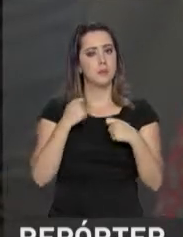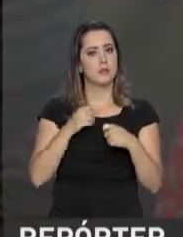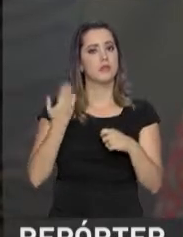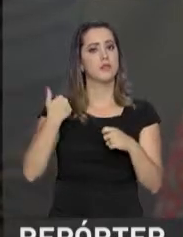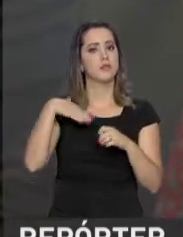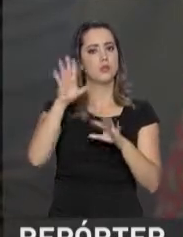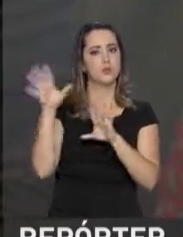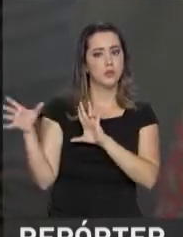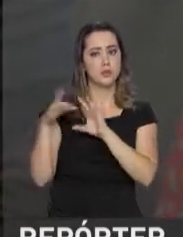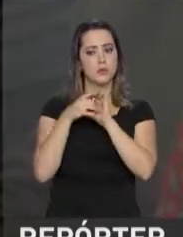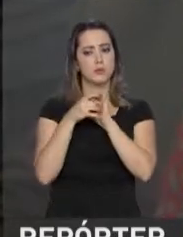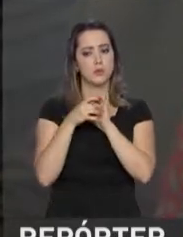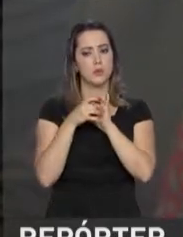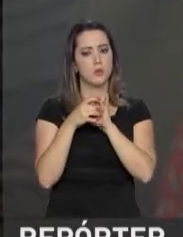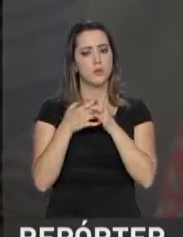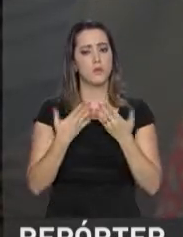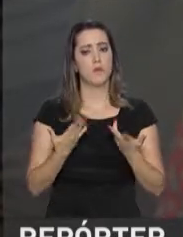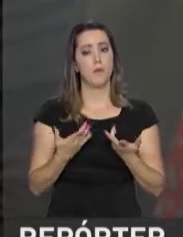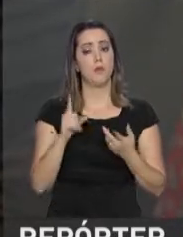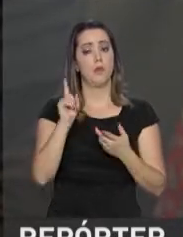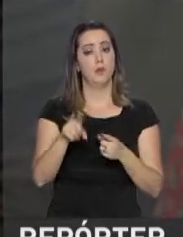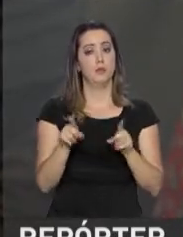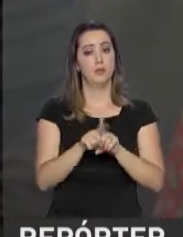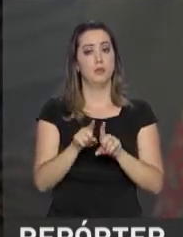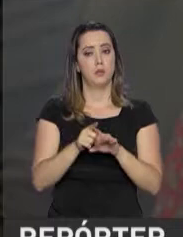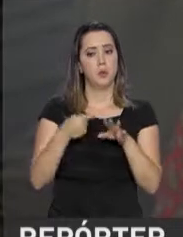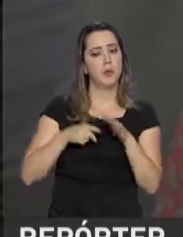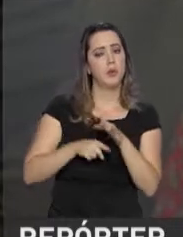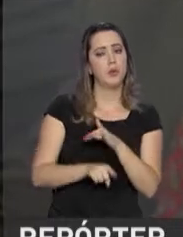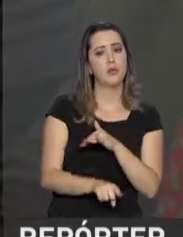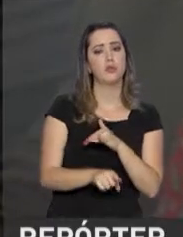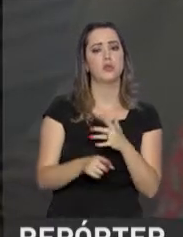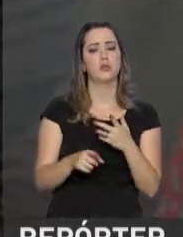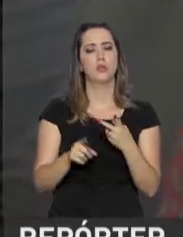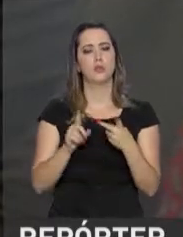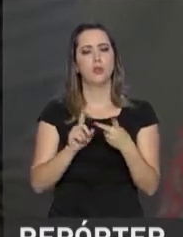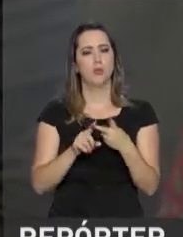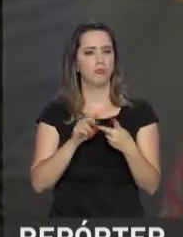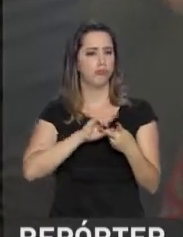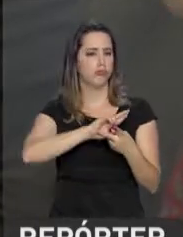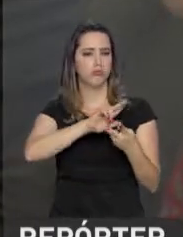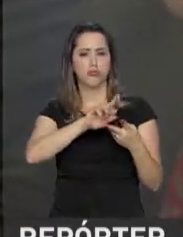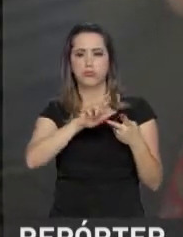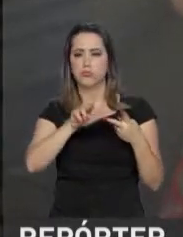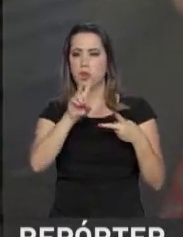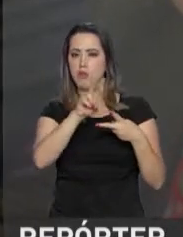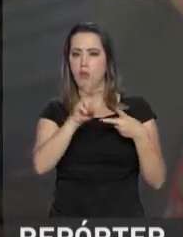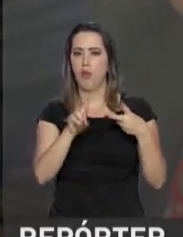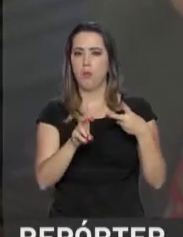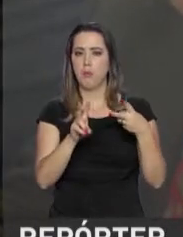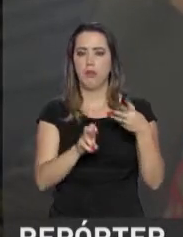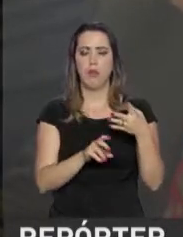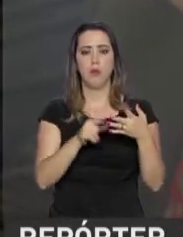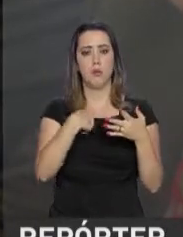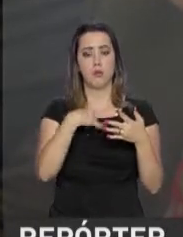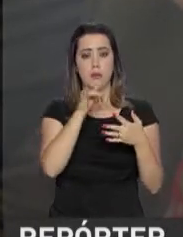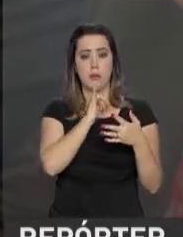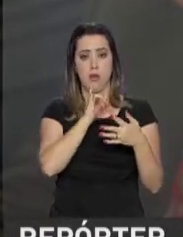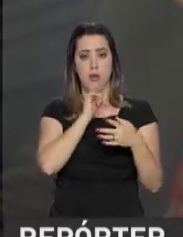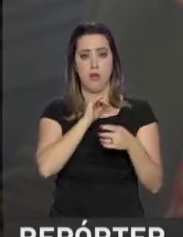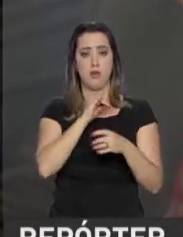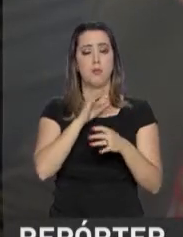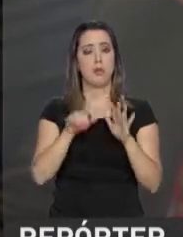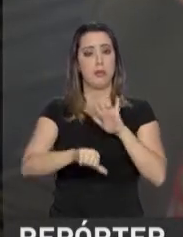maior integração. Caberia também aprofundá-la em certas áreas, como no combate aos crimes